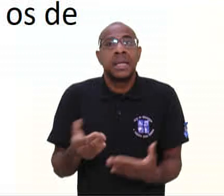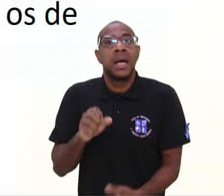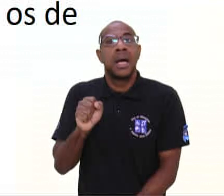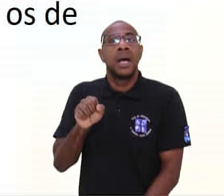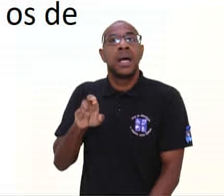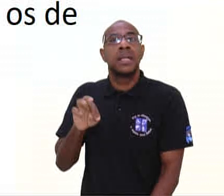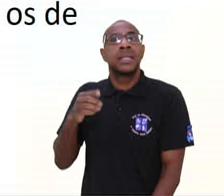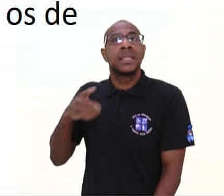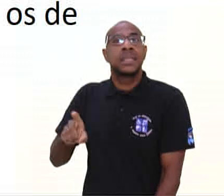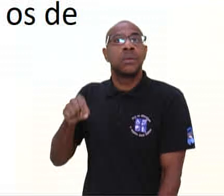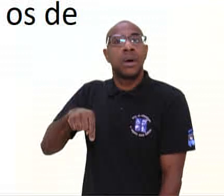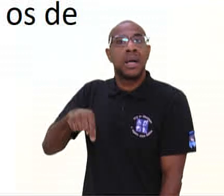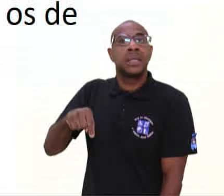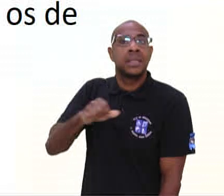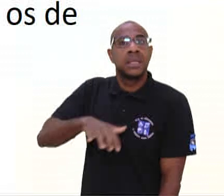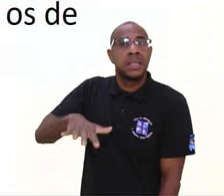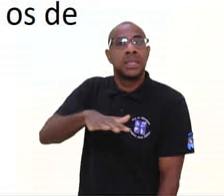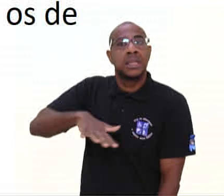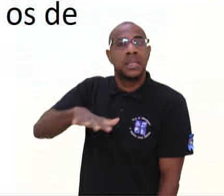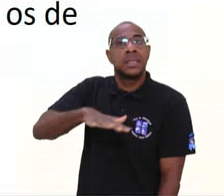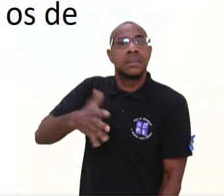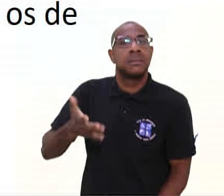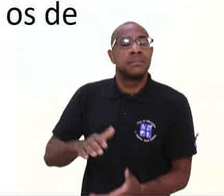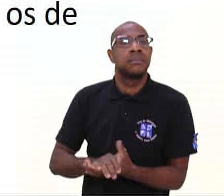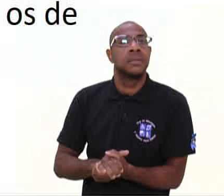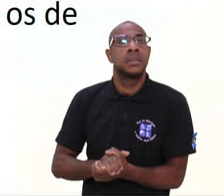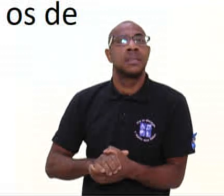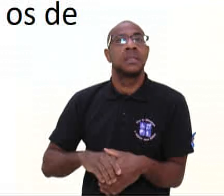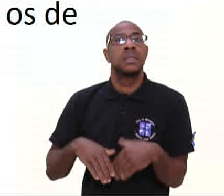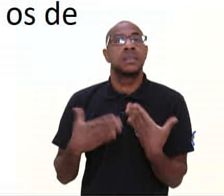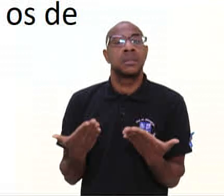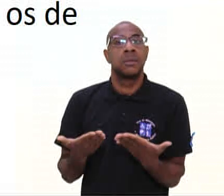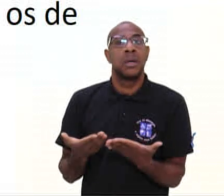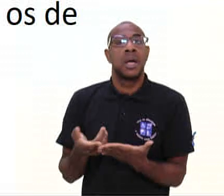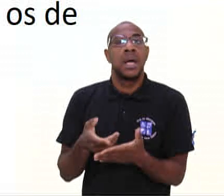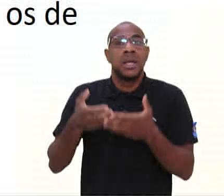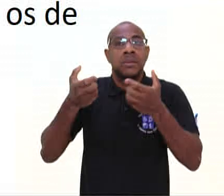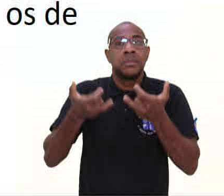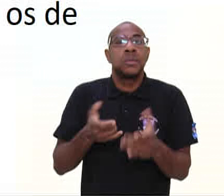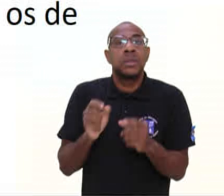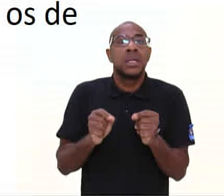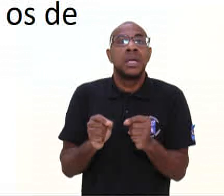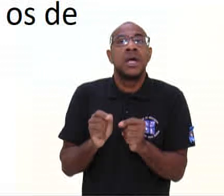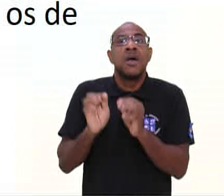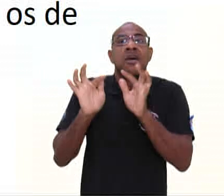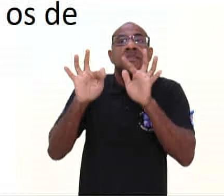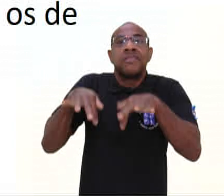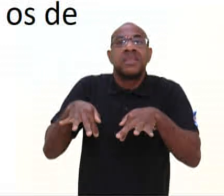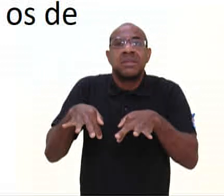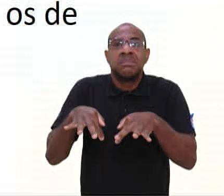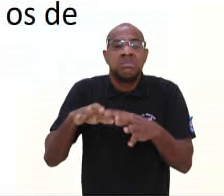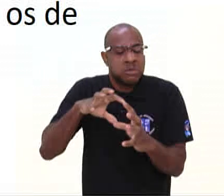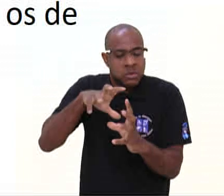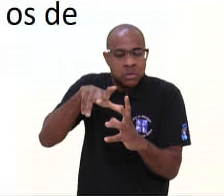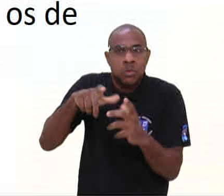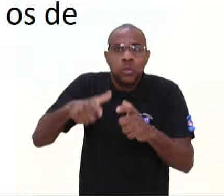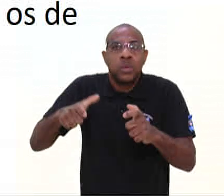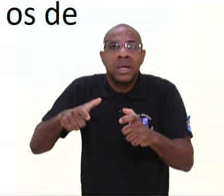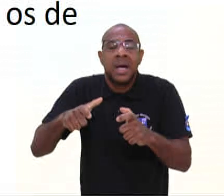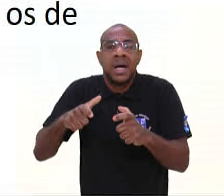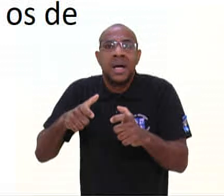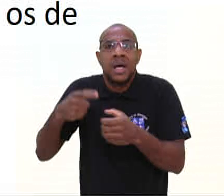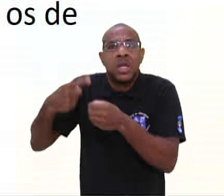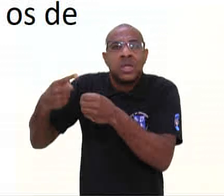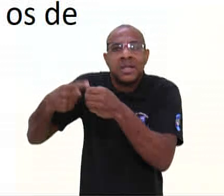situado sertão é por os campos gerais afora dentro. Eles dizem, fim de rumo, terras altas, demais do